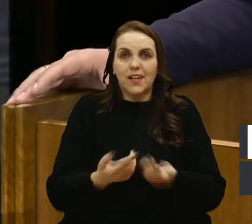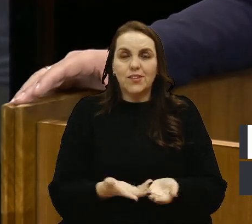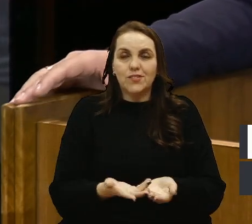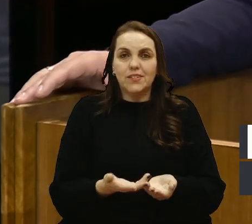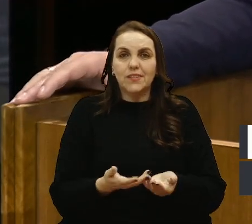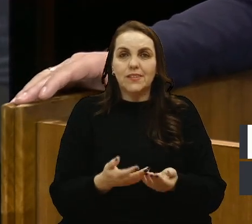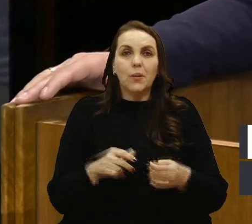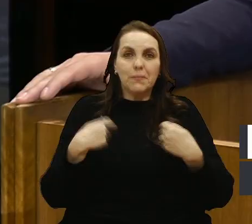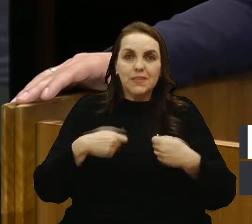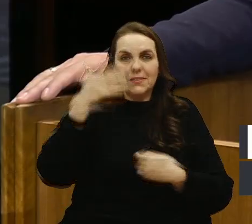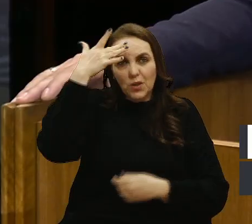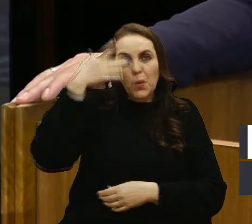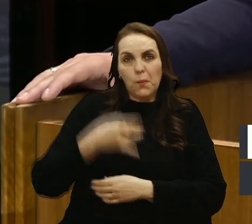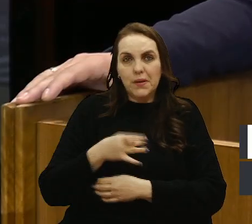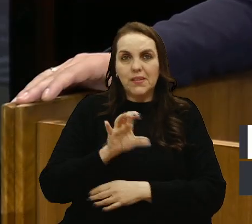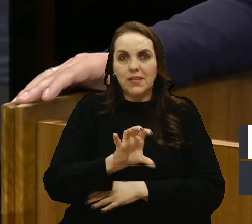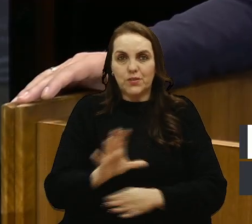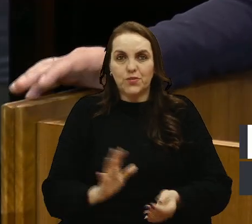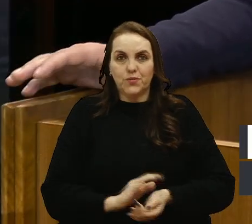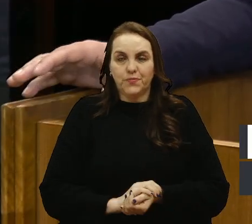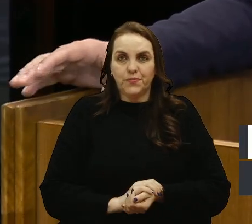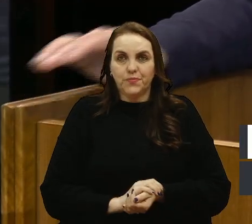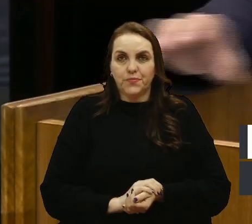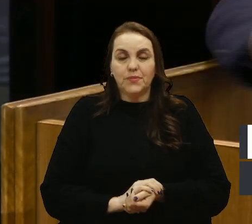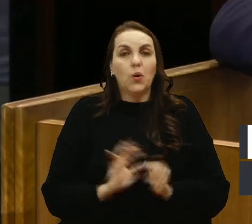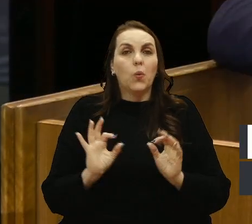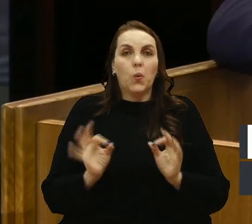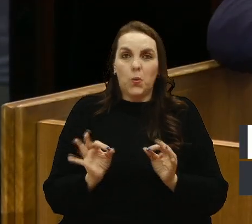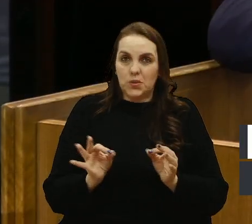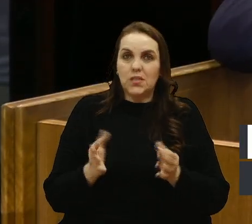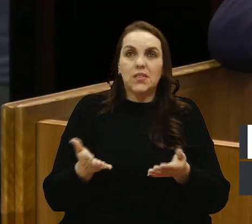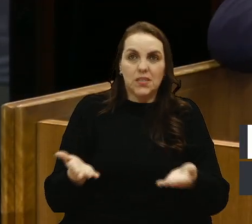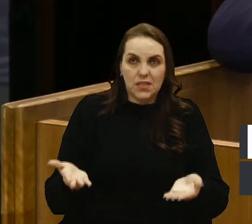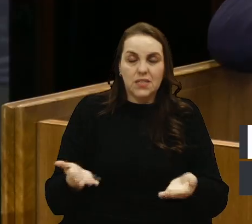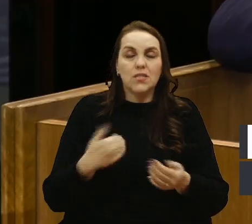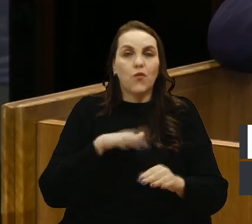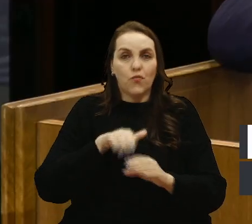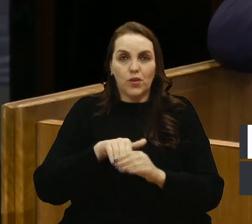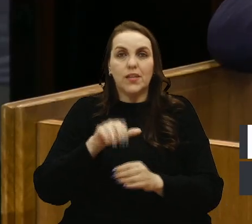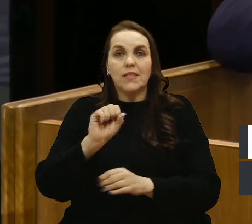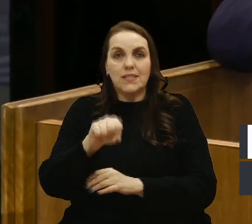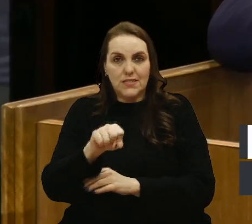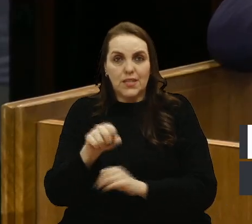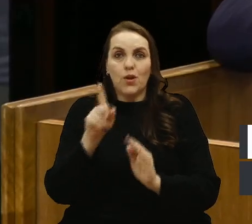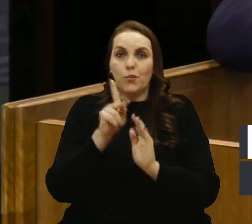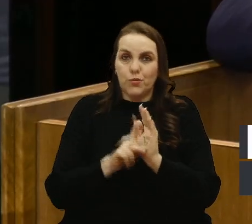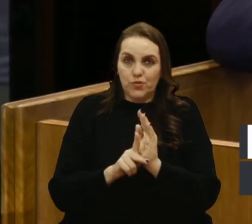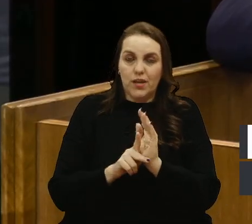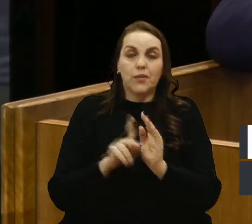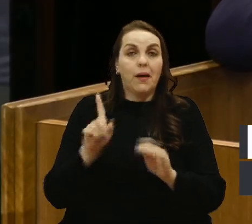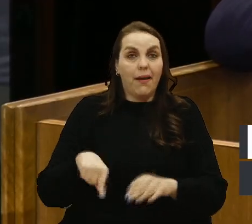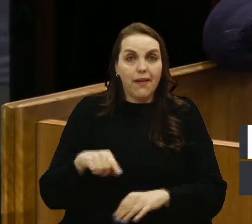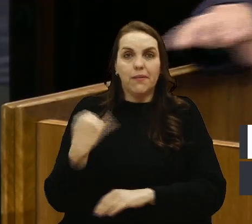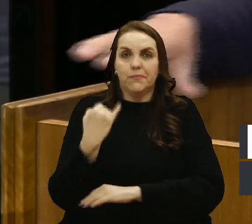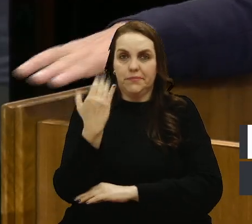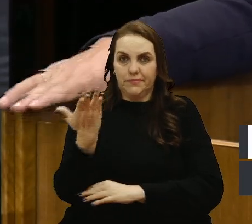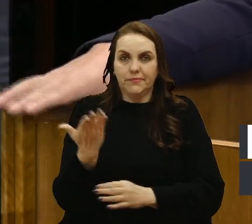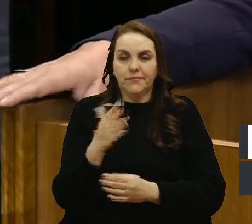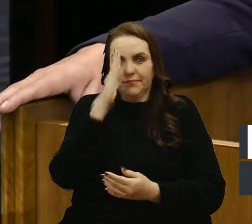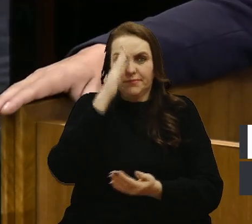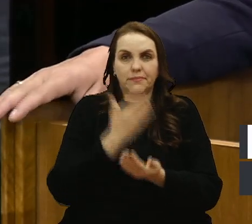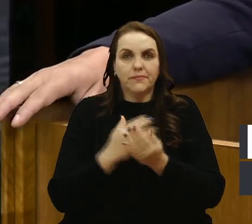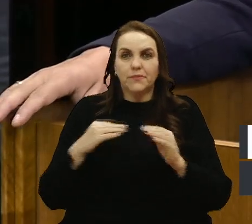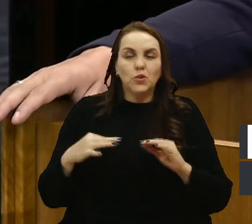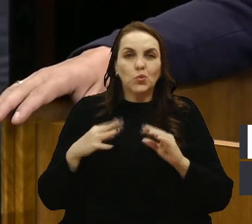gente entenda isso. E com certeza eu votarei sim a esse projeto, que é um projeto muito importante. Eu acredito que todo mundo tem